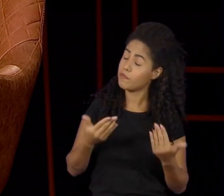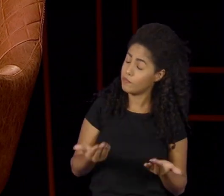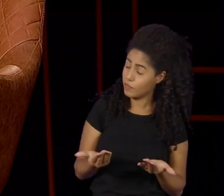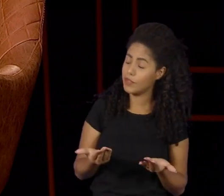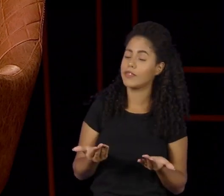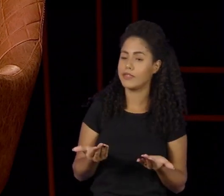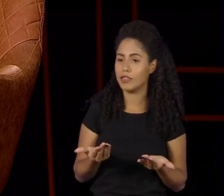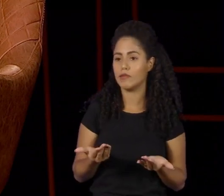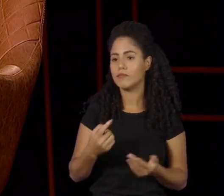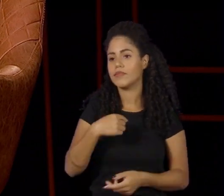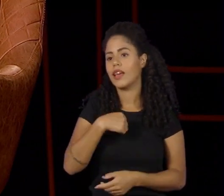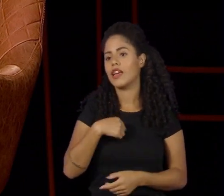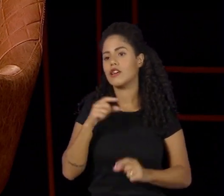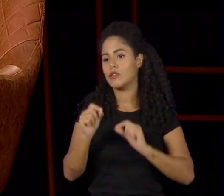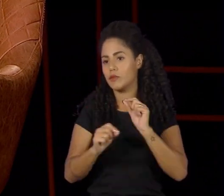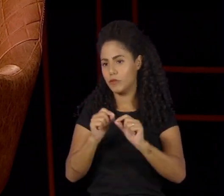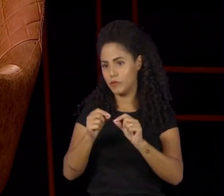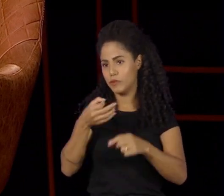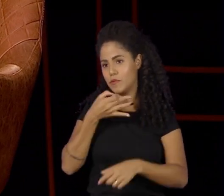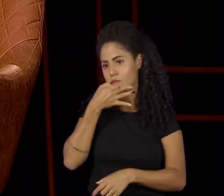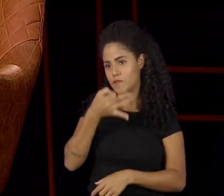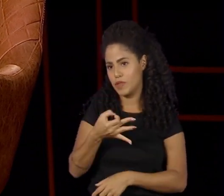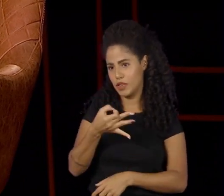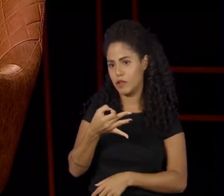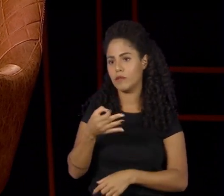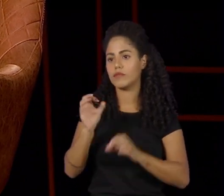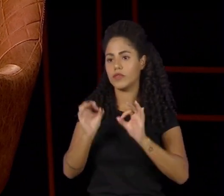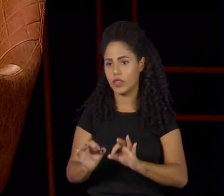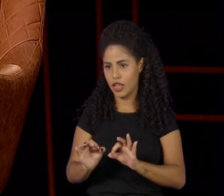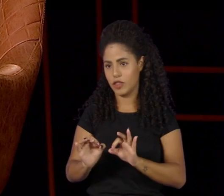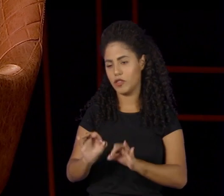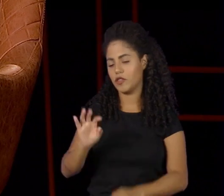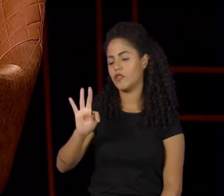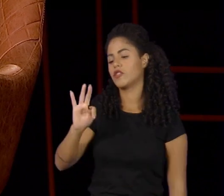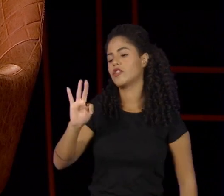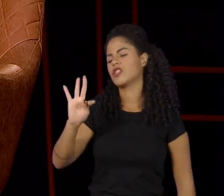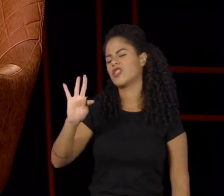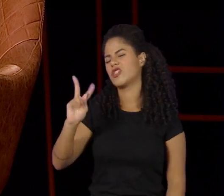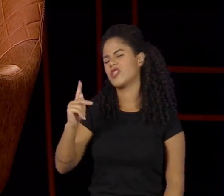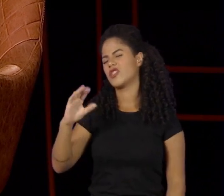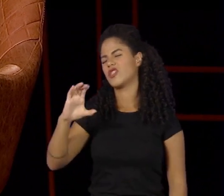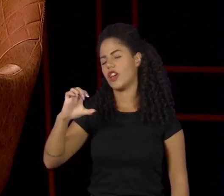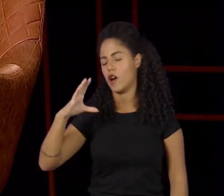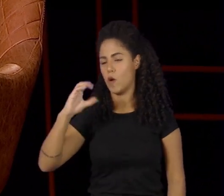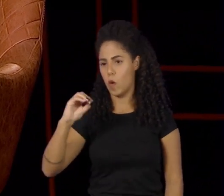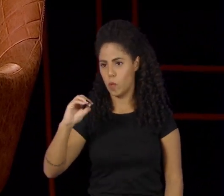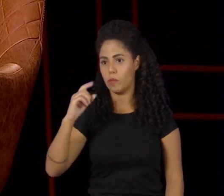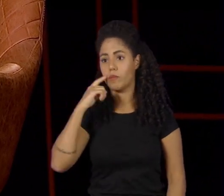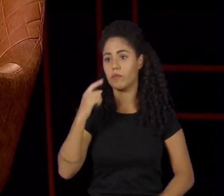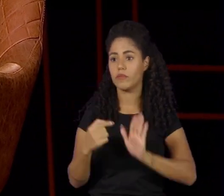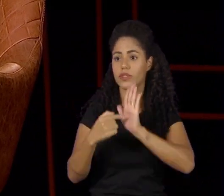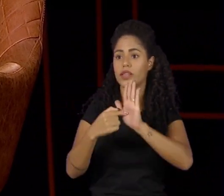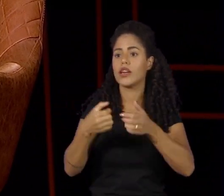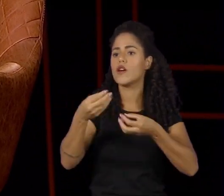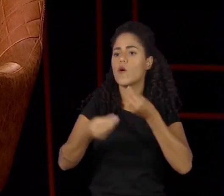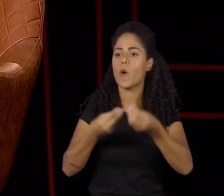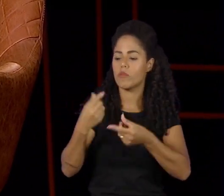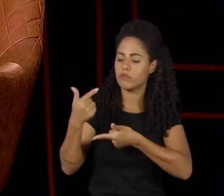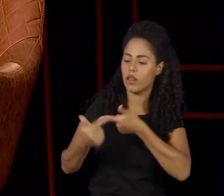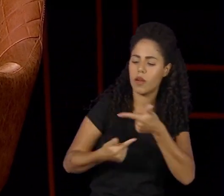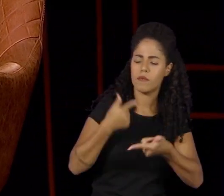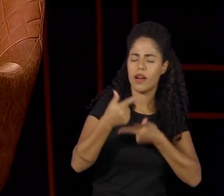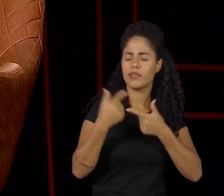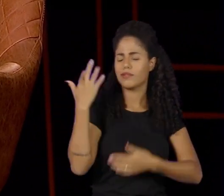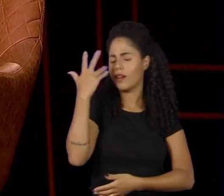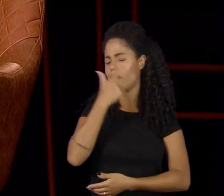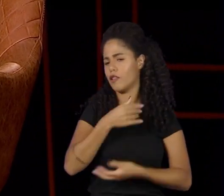Bom, vamos por parte. Por partes. Como diria Jack o Estripador, né? O trabalho é um trabalho